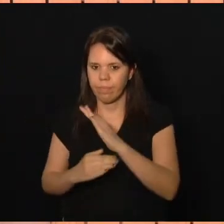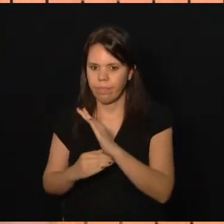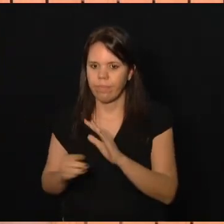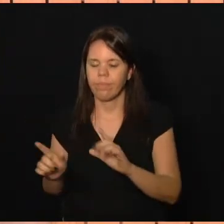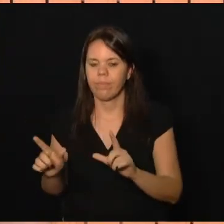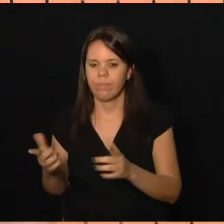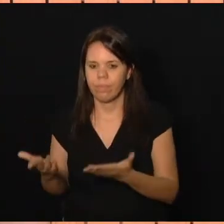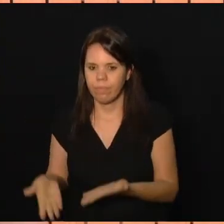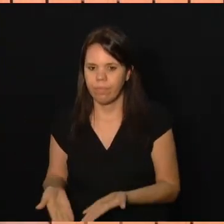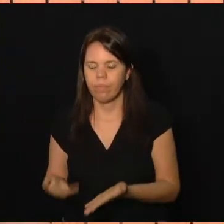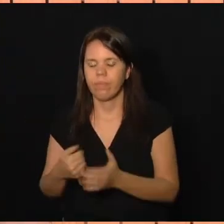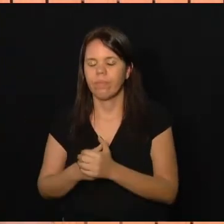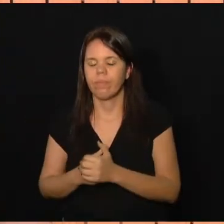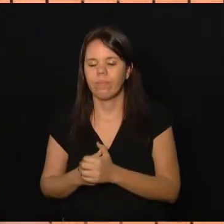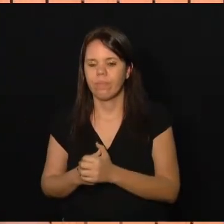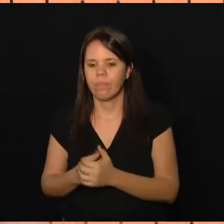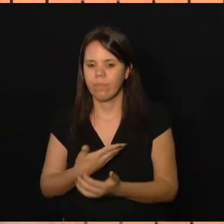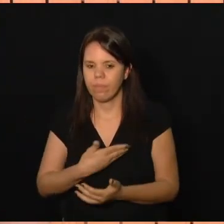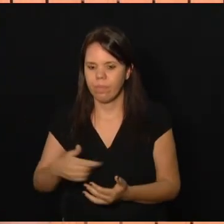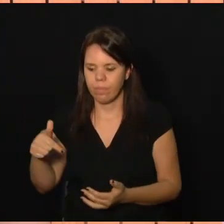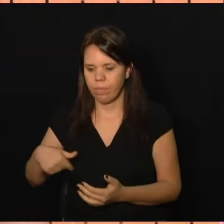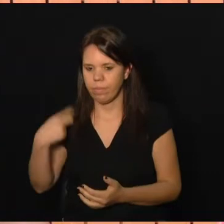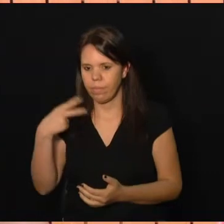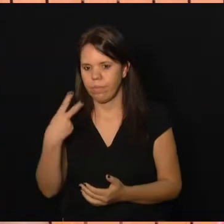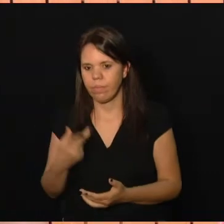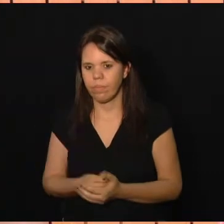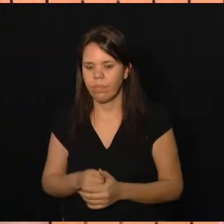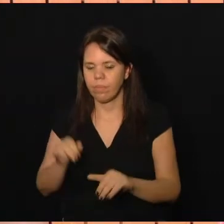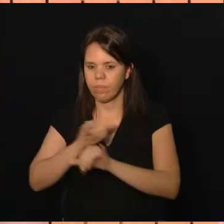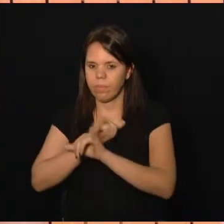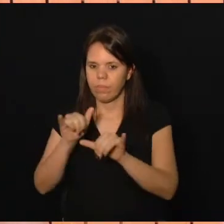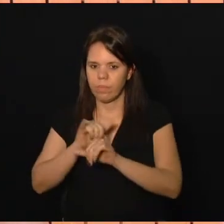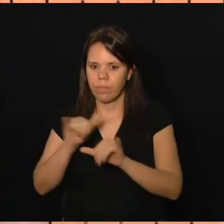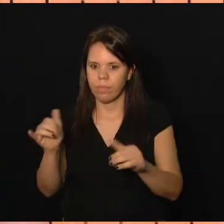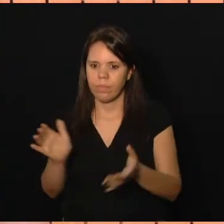Municipal, através do mandato desse vereador, né, divulgar